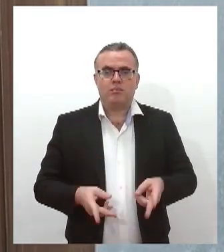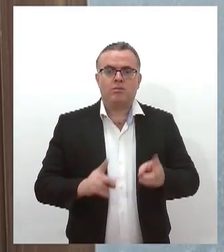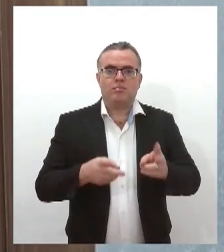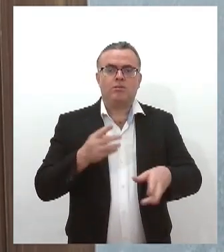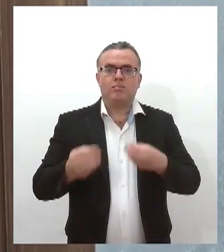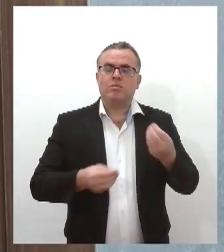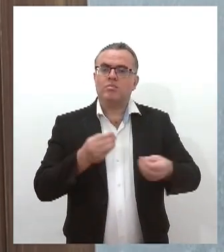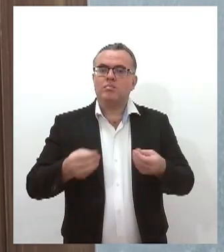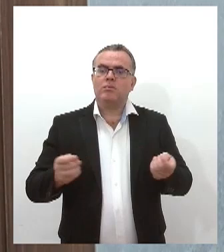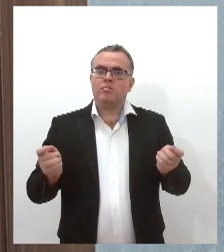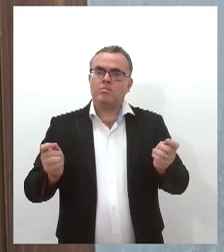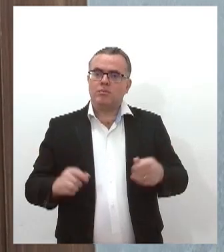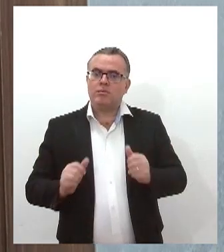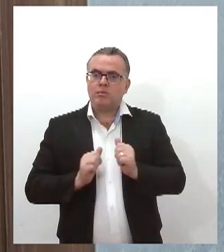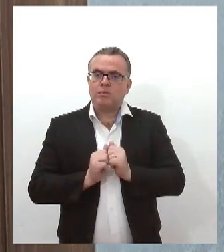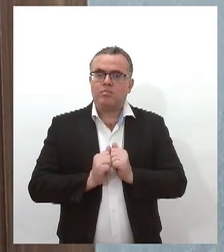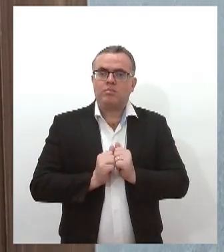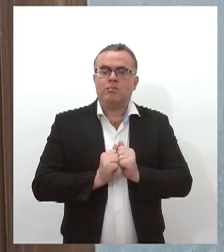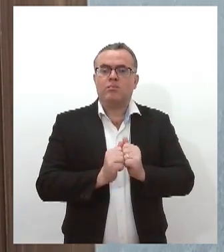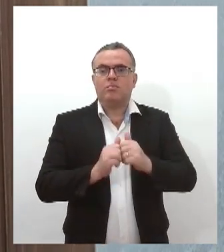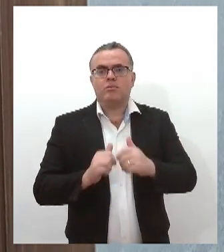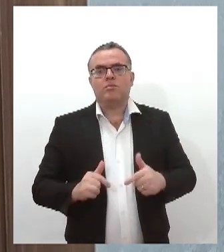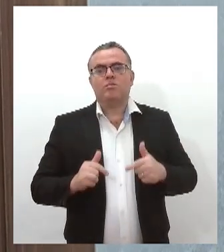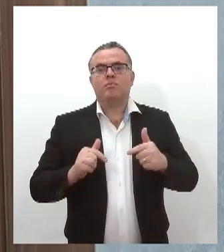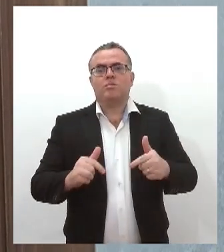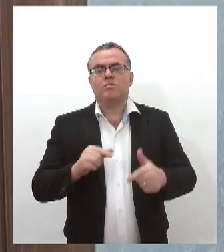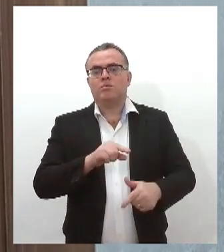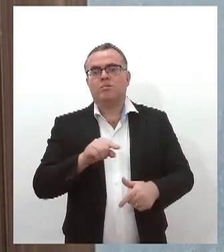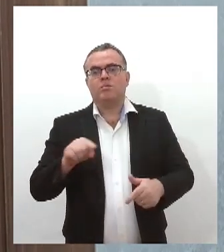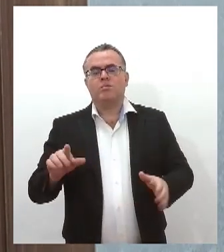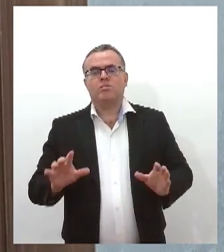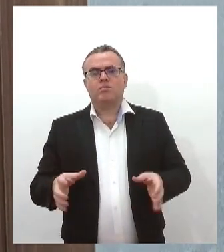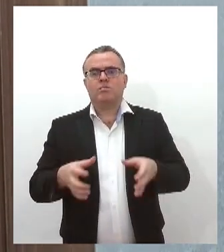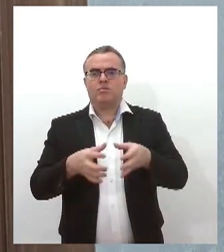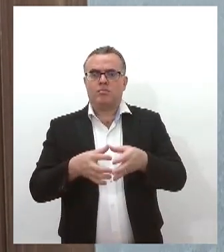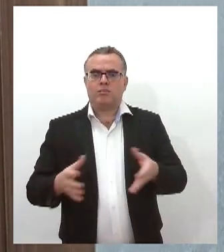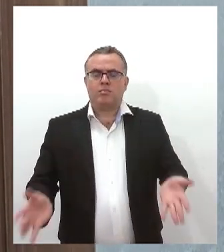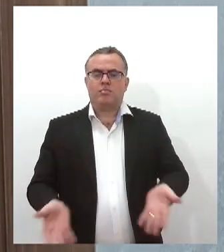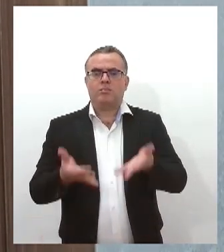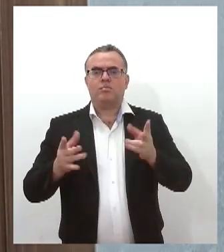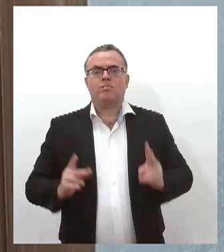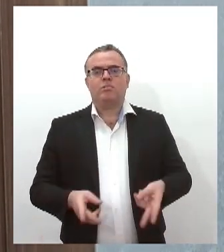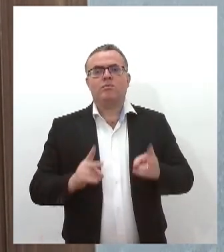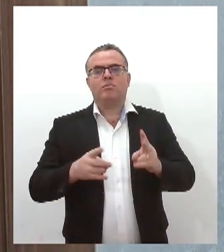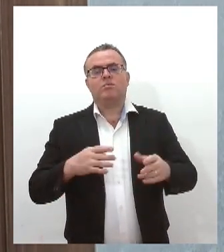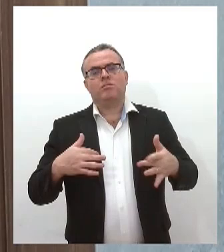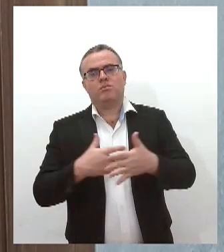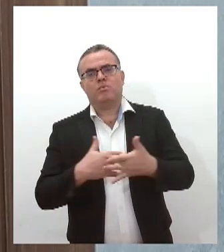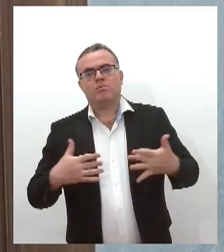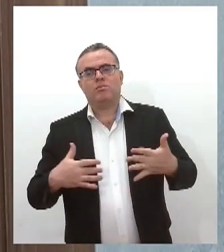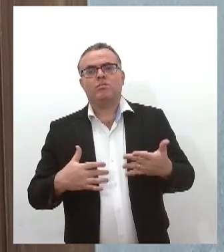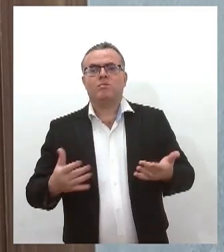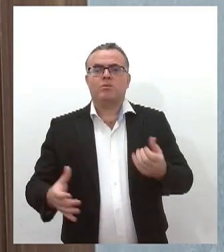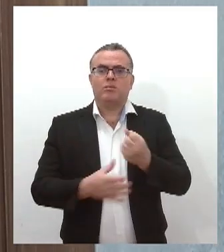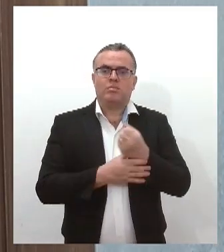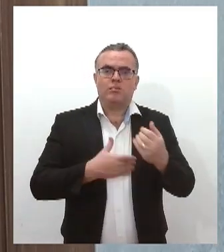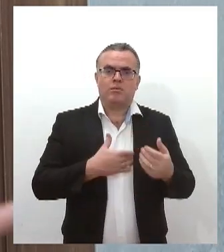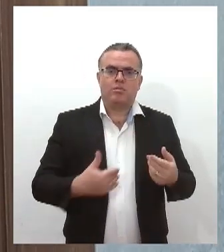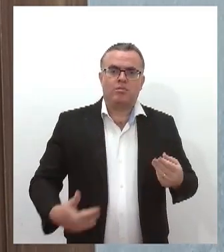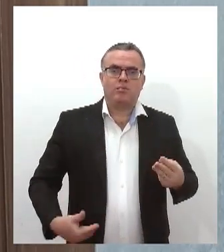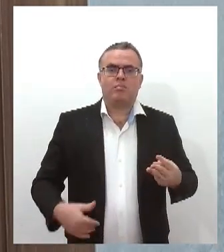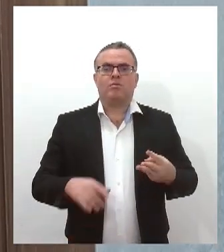as problemáticas, e essa comissão é muito importante para tratar desses temas, seja mobilidade urbana, segurança pública, a questão também